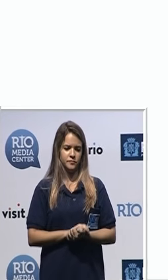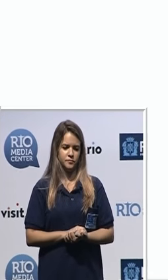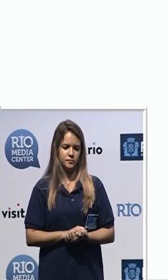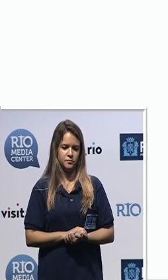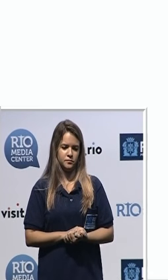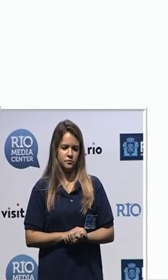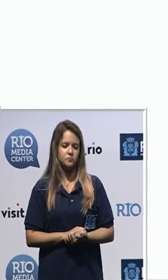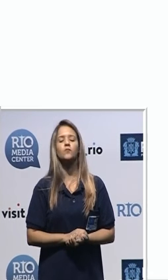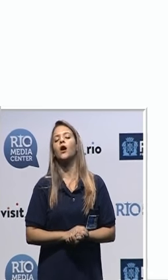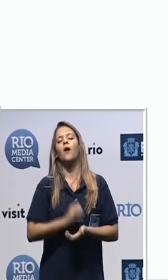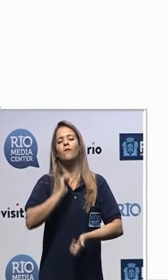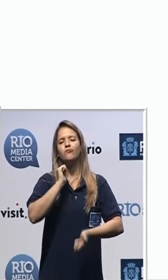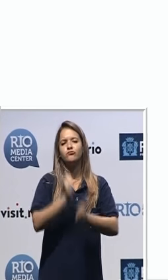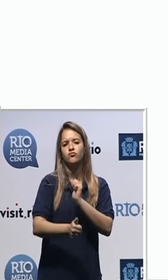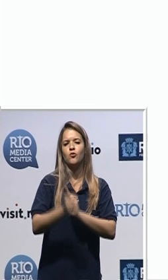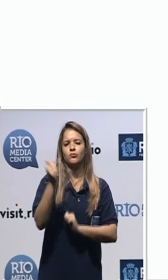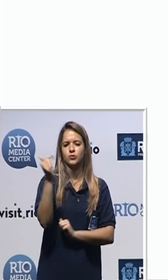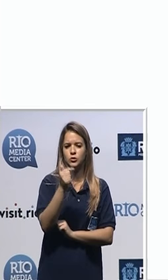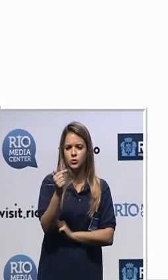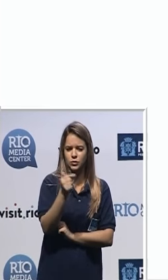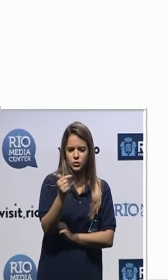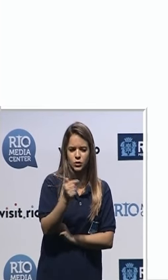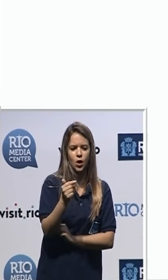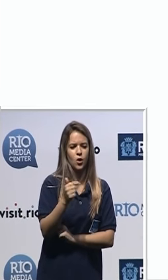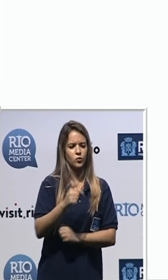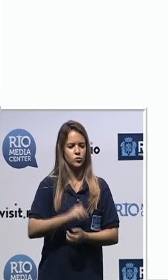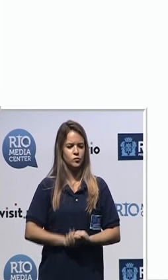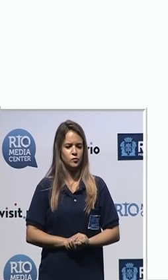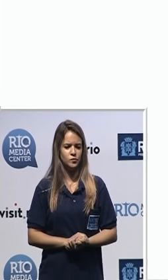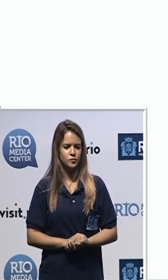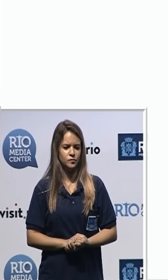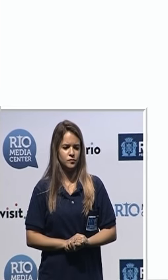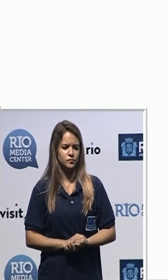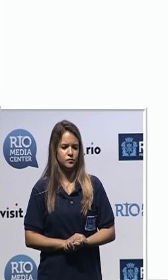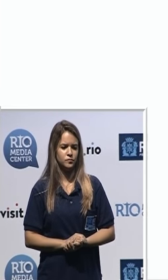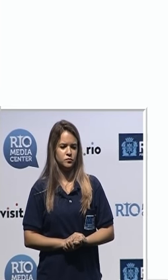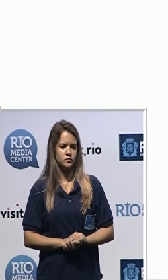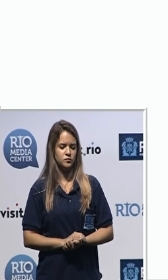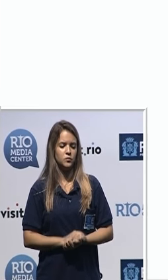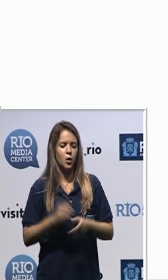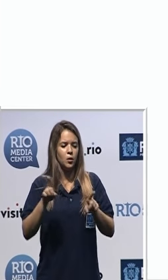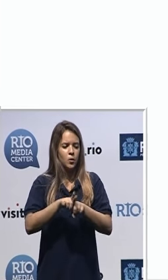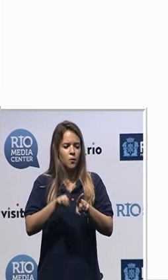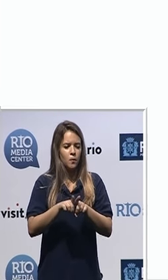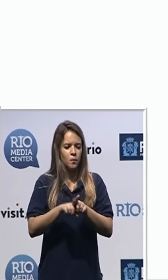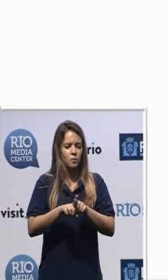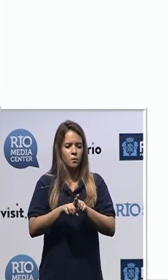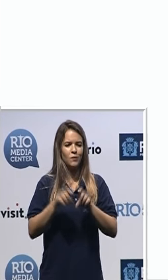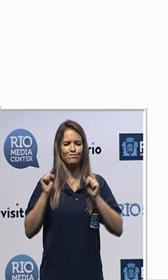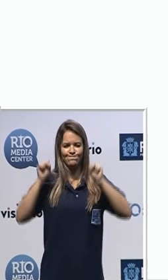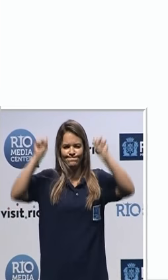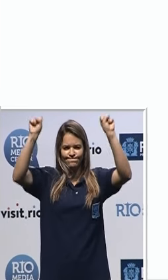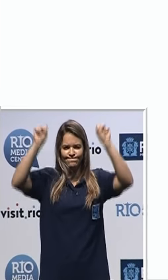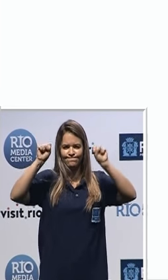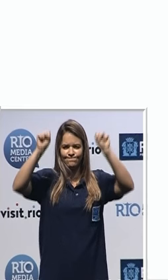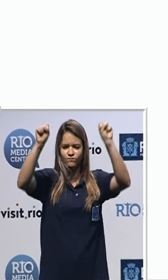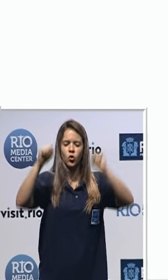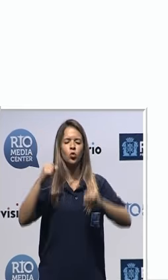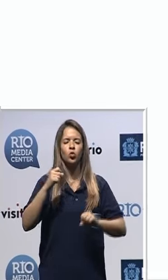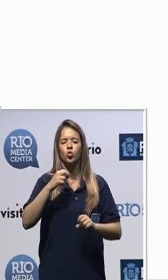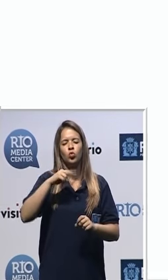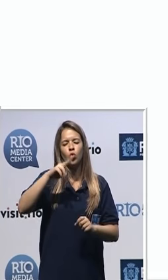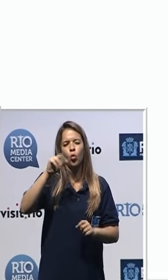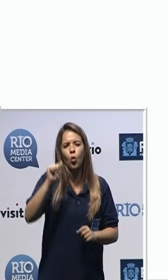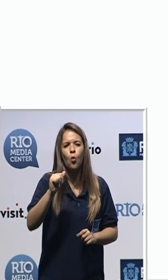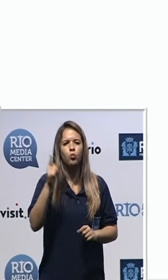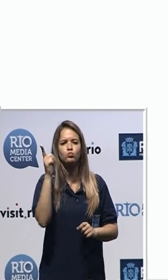O futebol de 7, no goalball. O halterofilismo também, uma medalha inédita. O voleibol